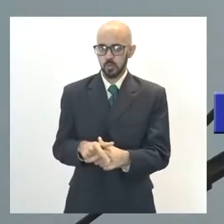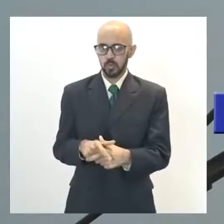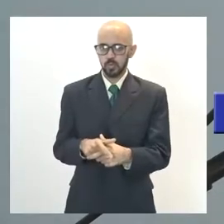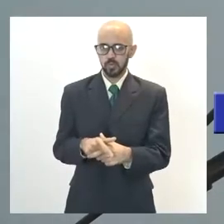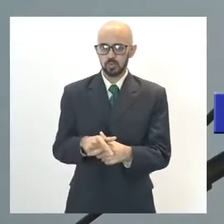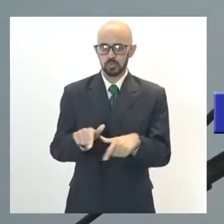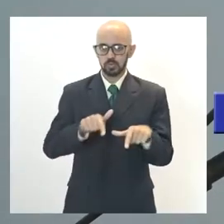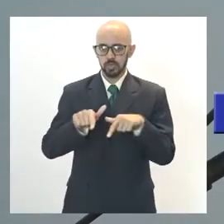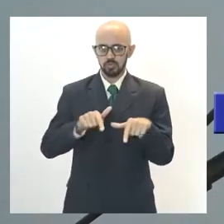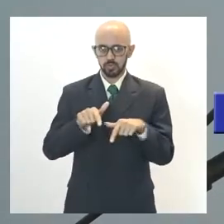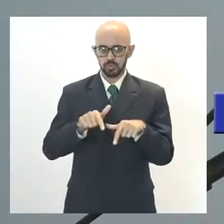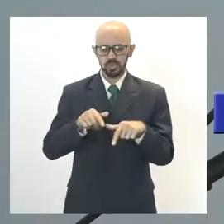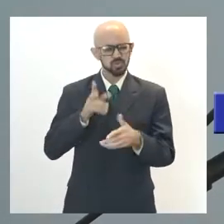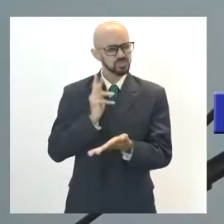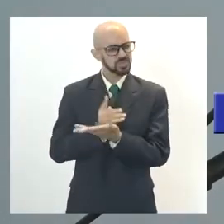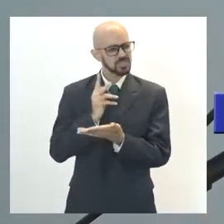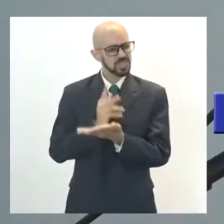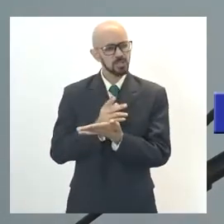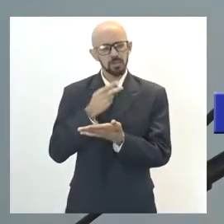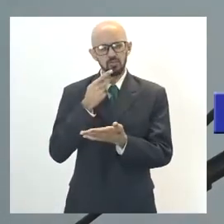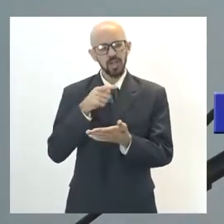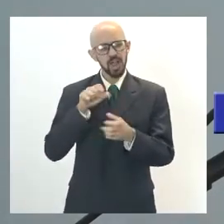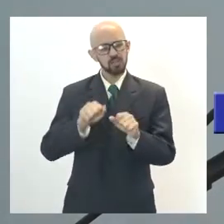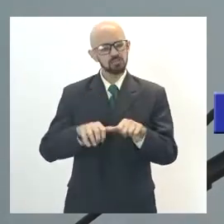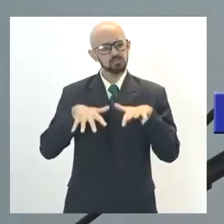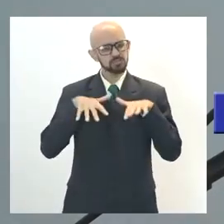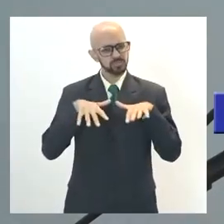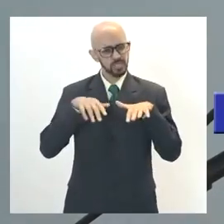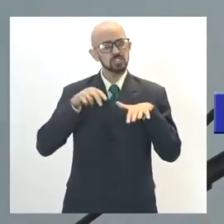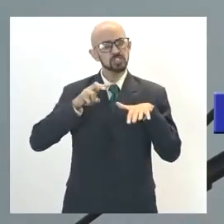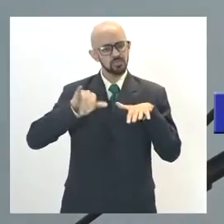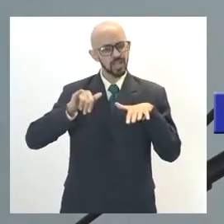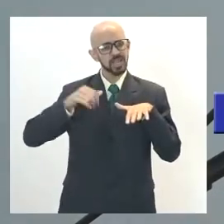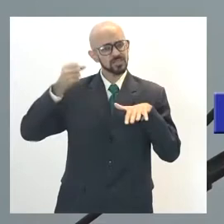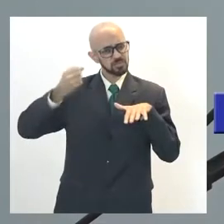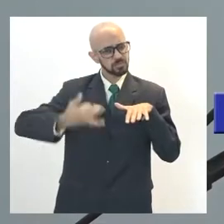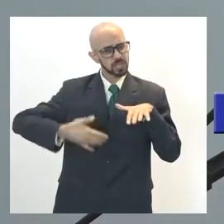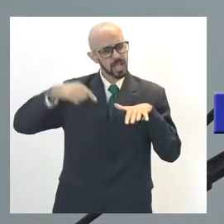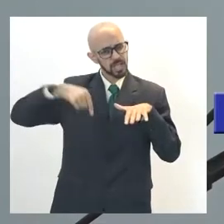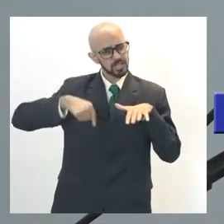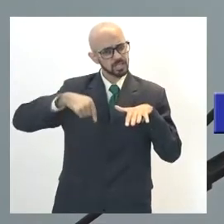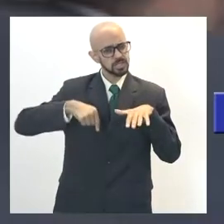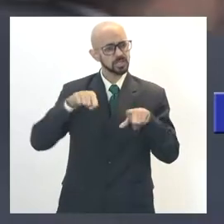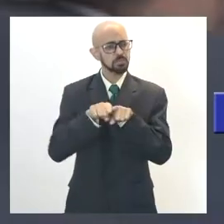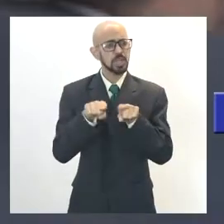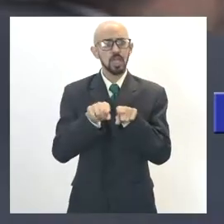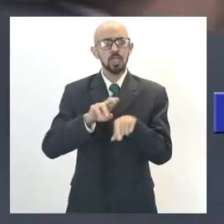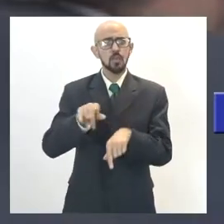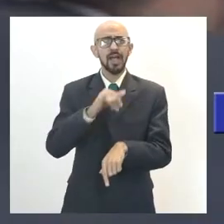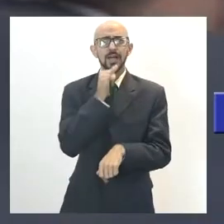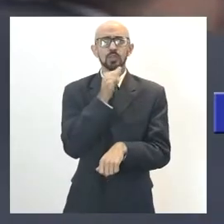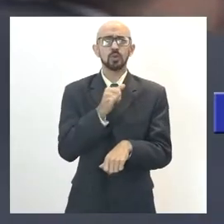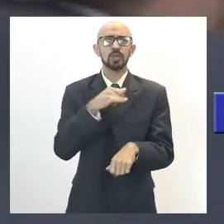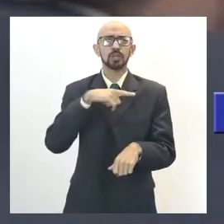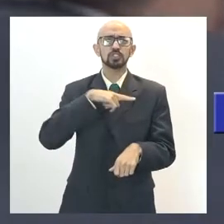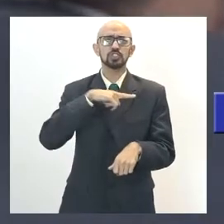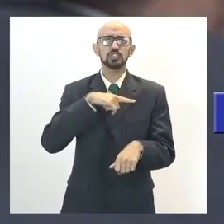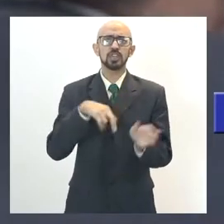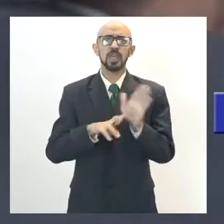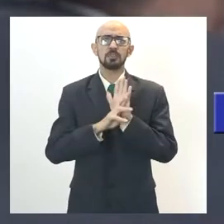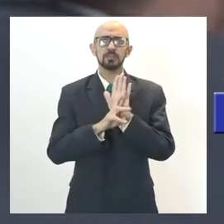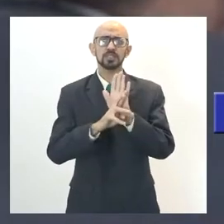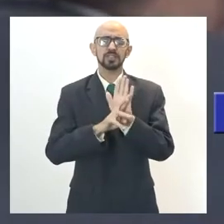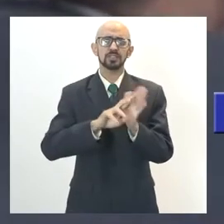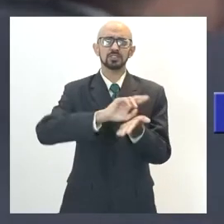grandes debates que também vamos está travando aqui não é à toa que temos o Fox pej na tua que temos à frente